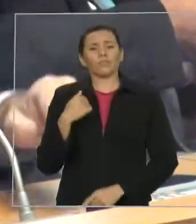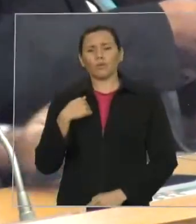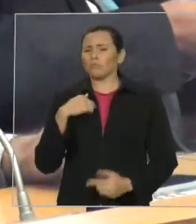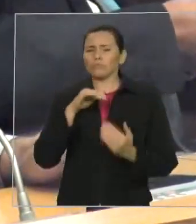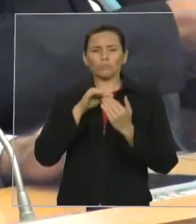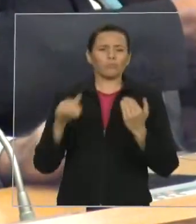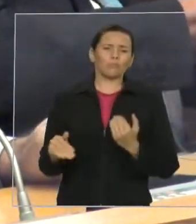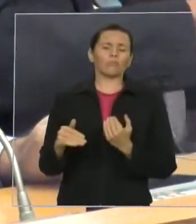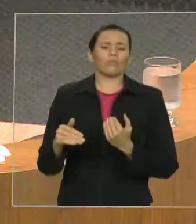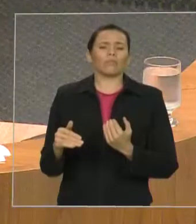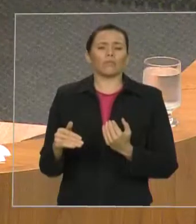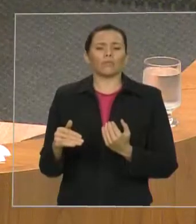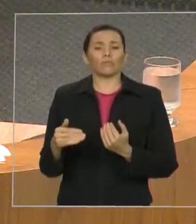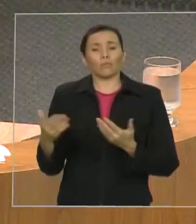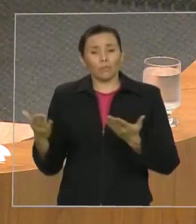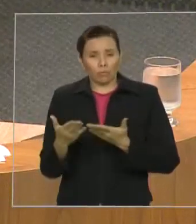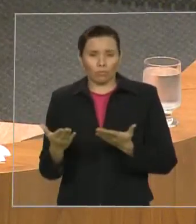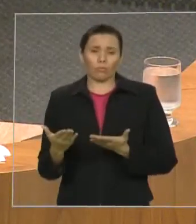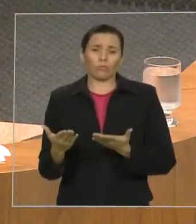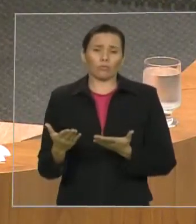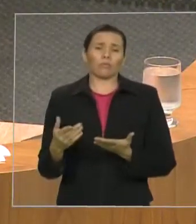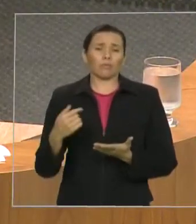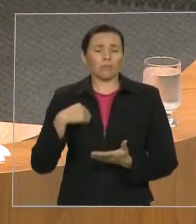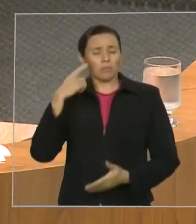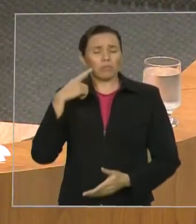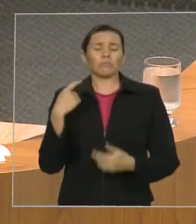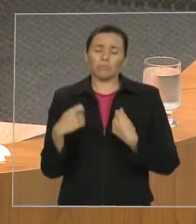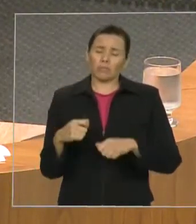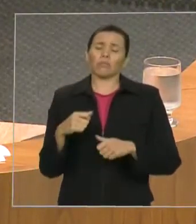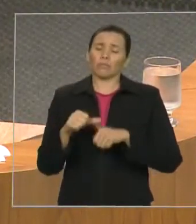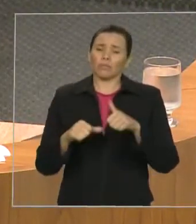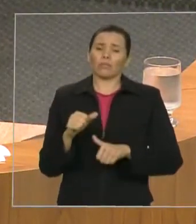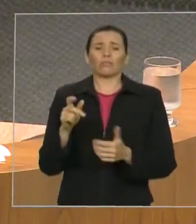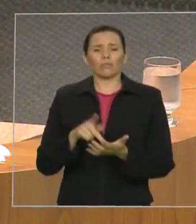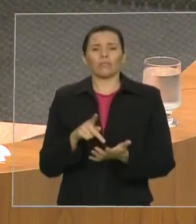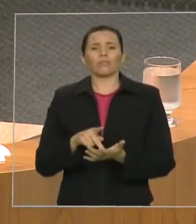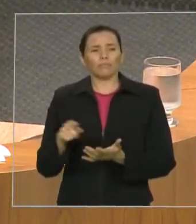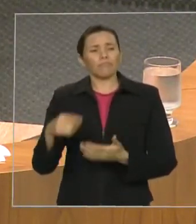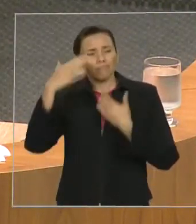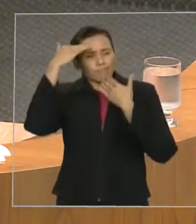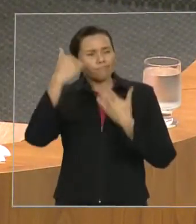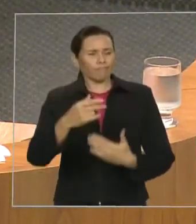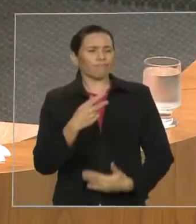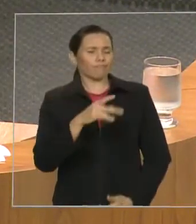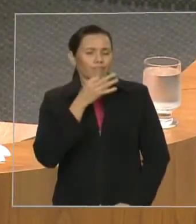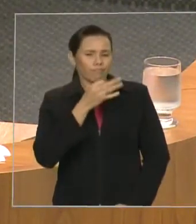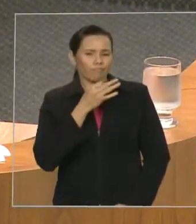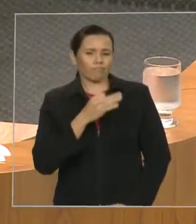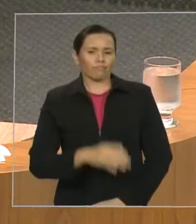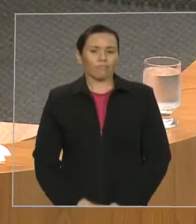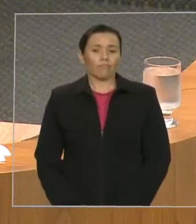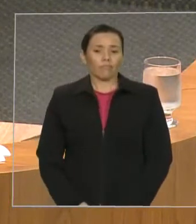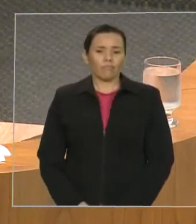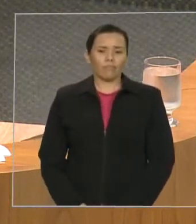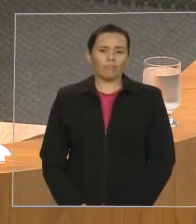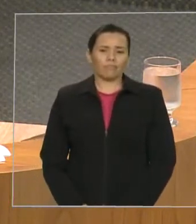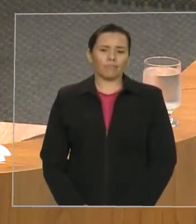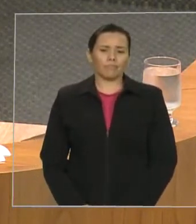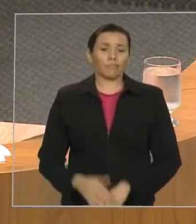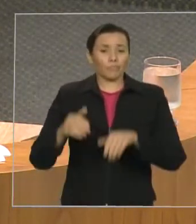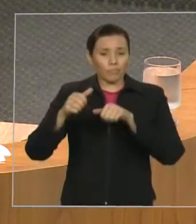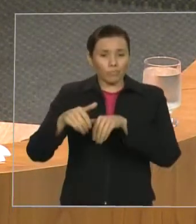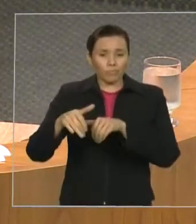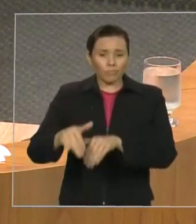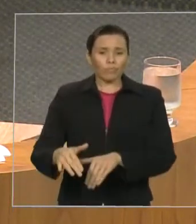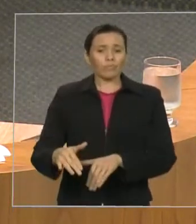agradeço, interromper. Inclusive, muito pertinente para fazer algumas considerações. No Exército, é através de concurso público, é por meio de